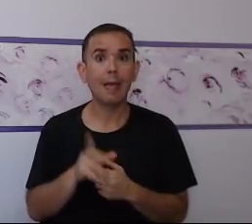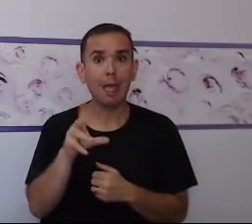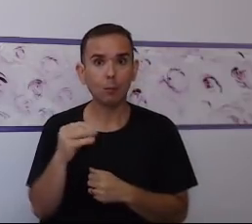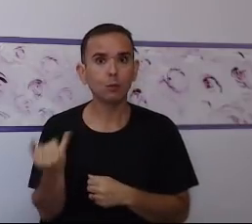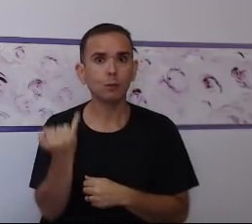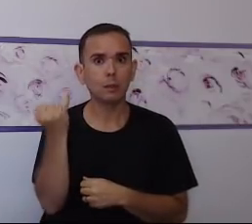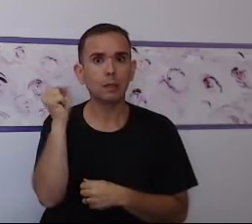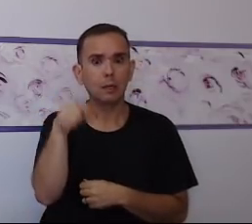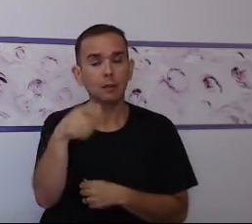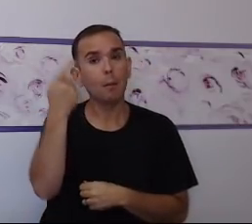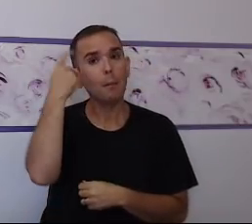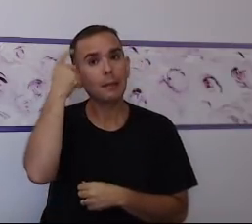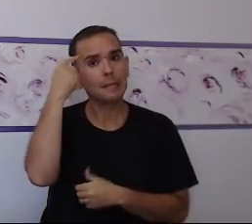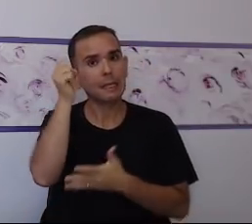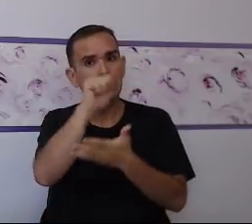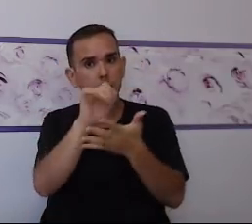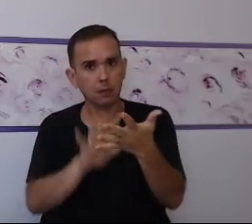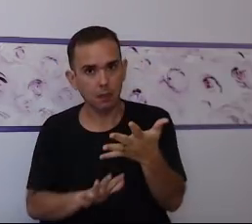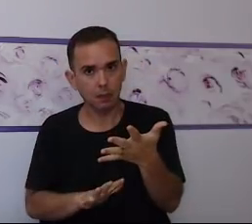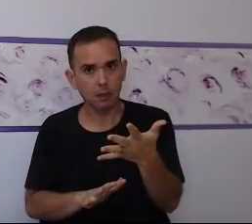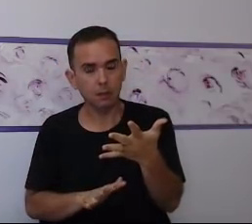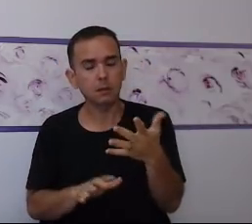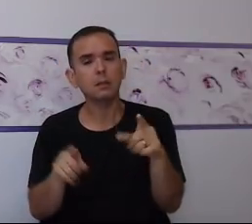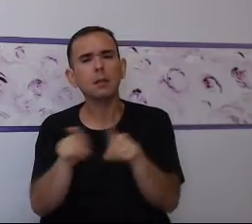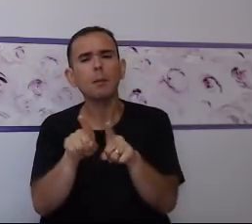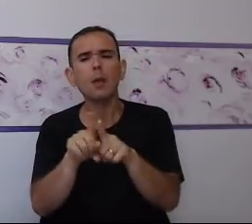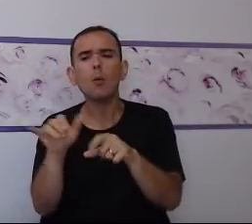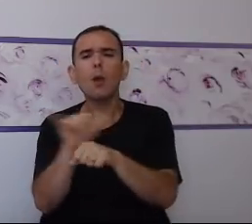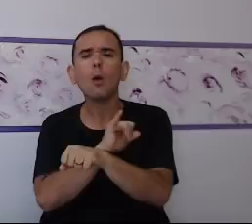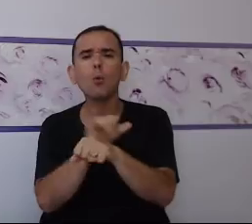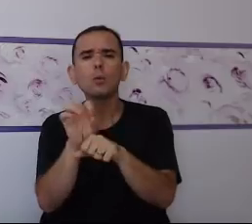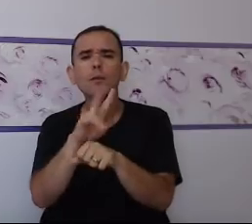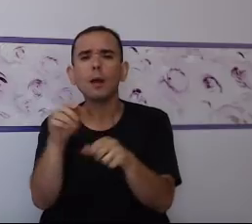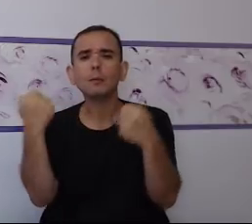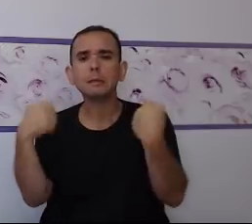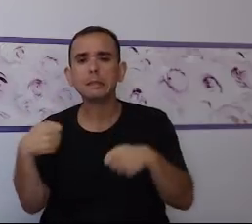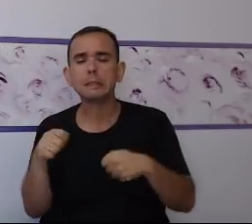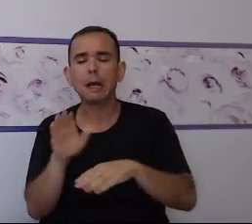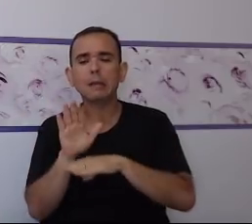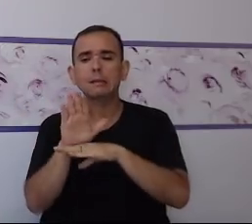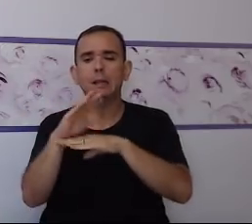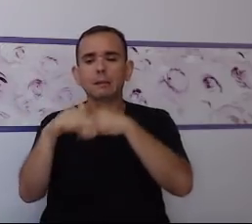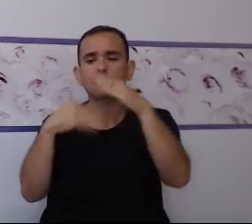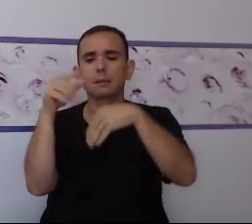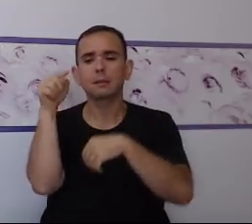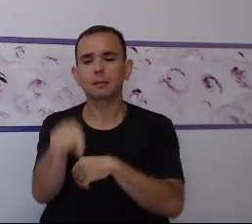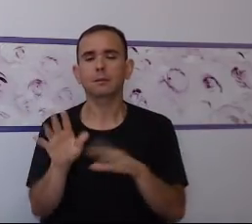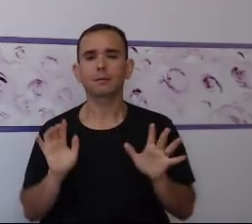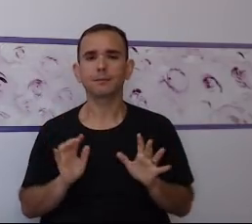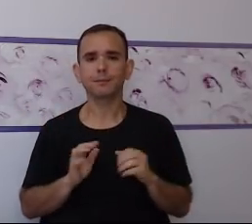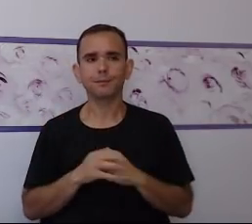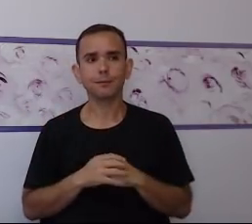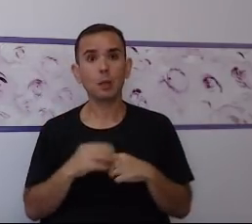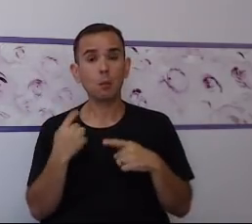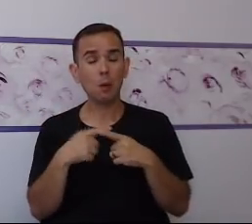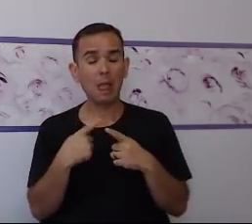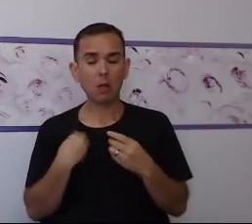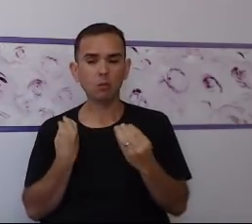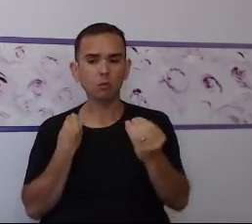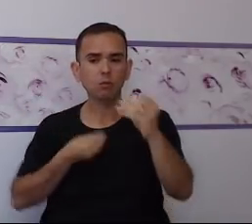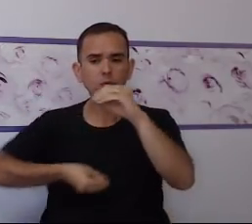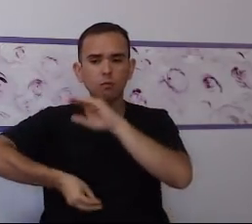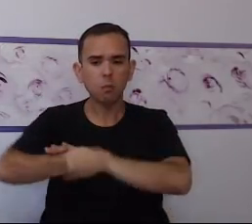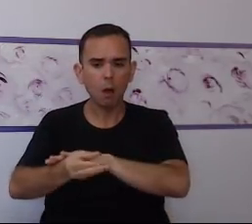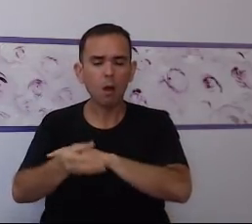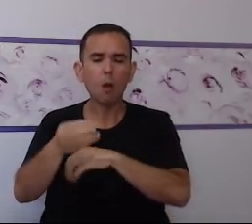muito importante. Vamos pensar na atividade e pensar no recurso que ele vai precisar para estar desenvolvendo essa atividade. Porque se eu não mando o